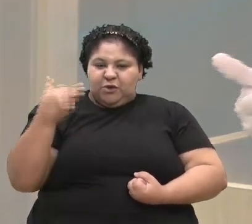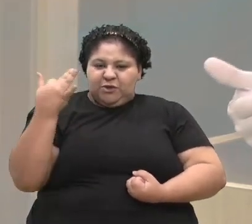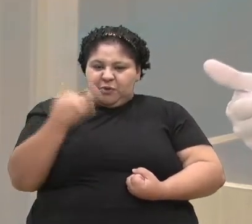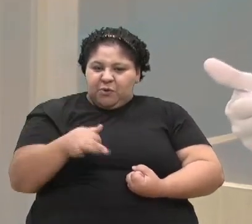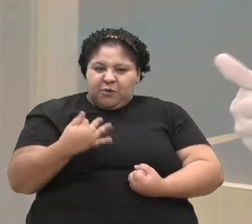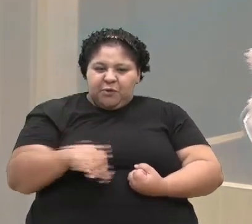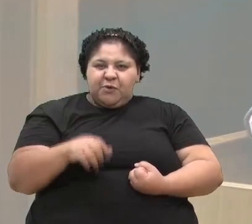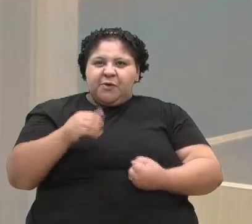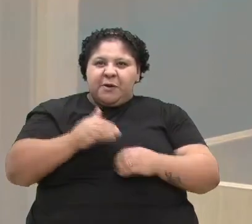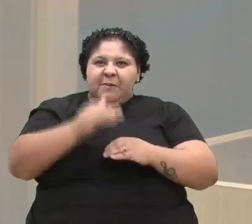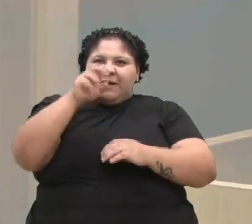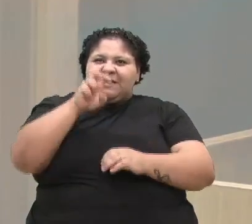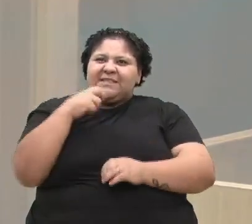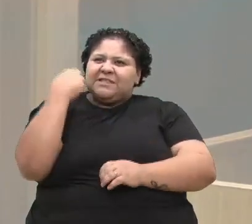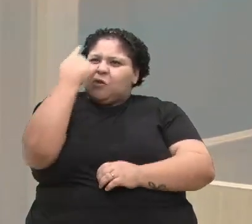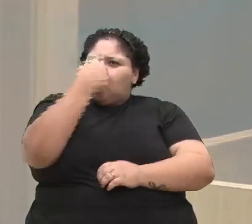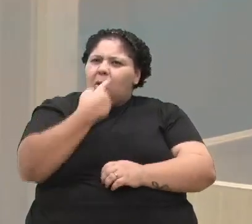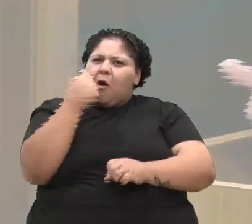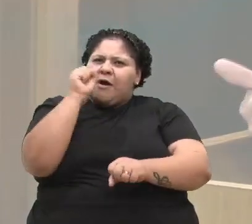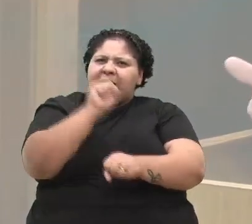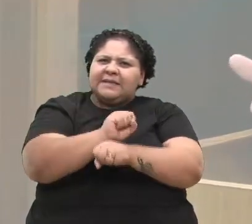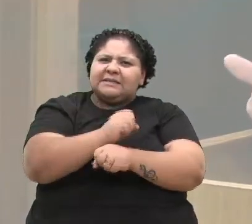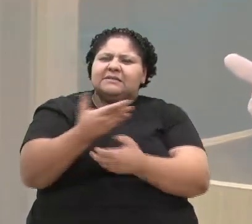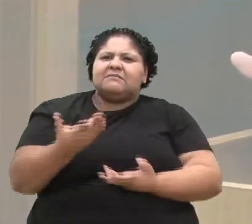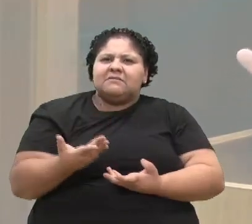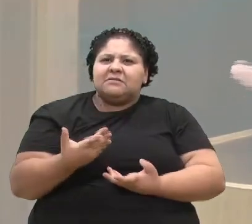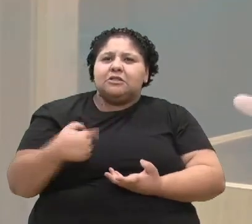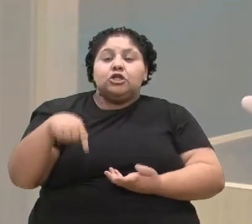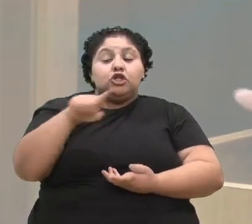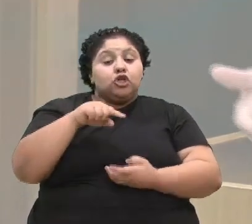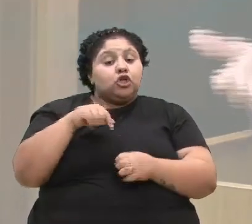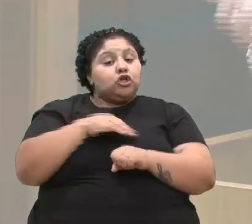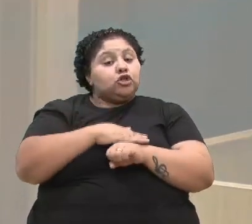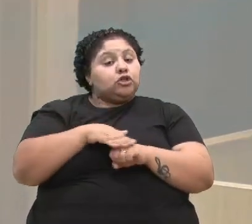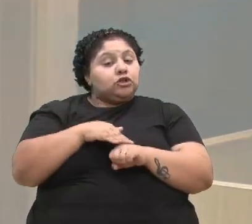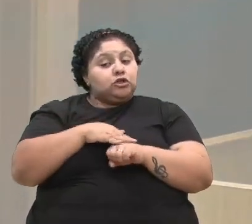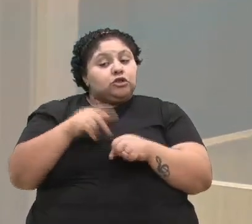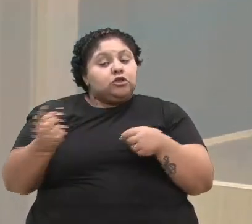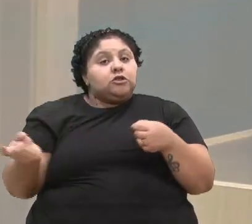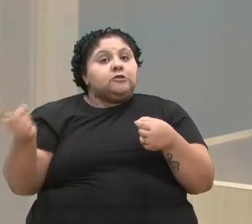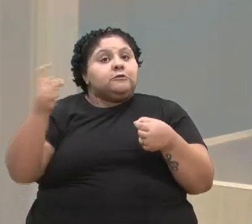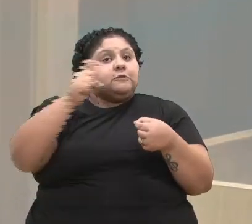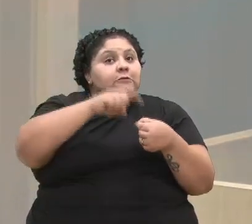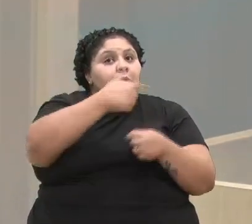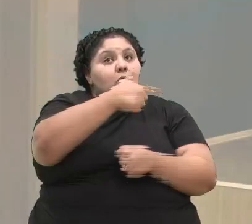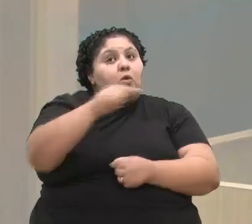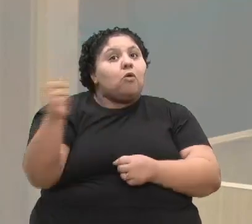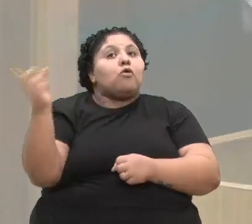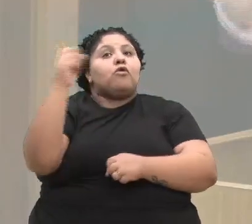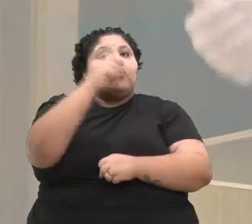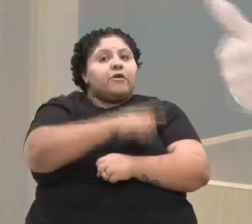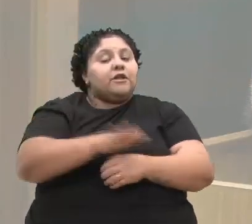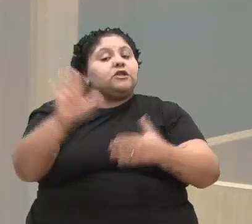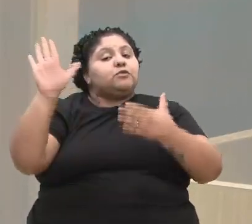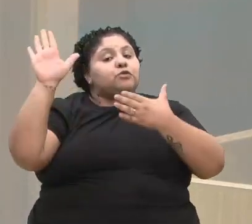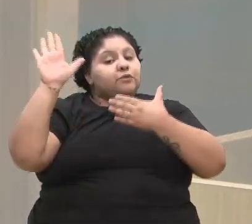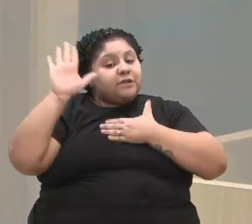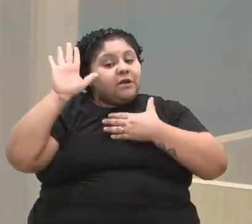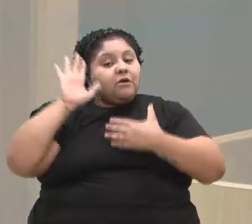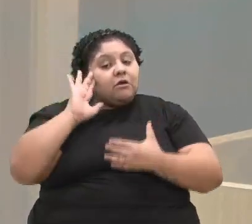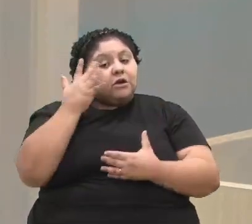horas esperando. Então, conversamos e retornamos outro dia de novo. Eles prometeram resolver o